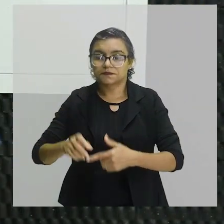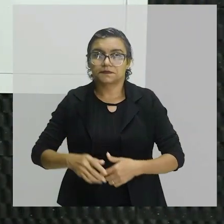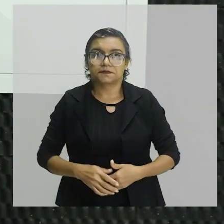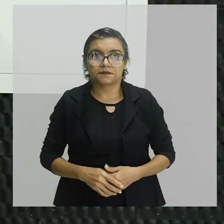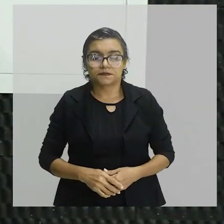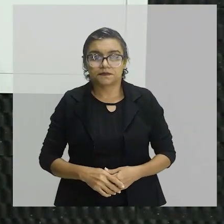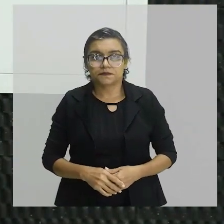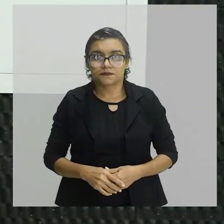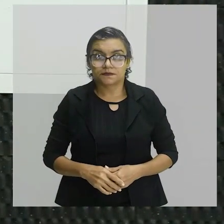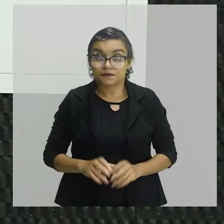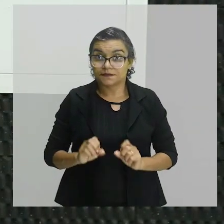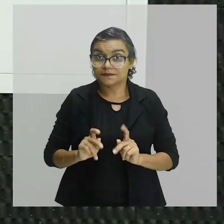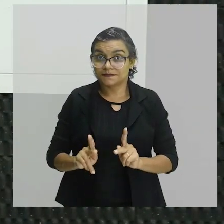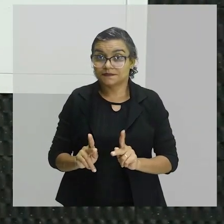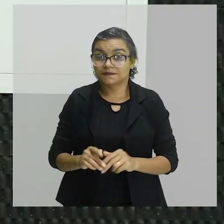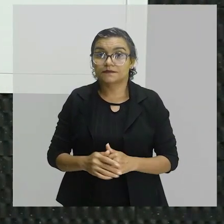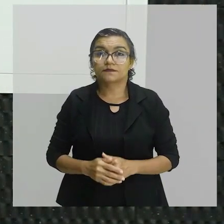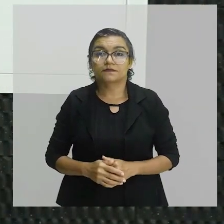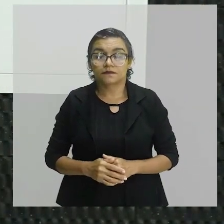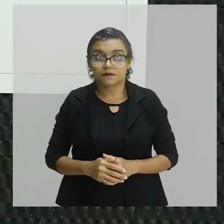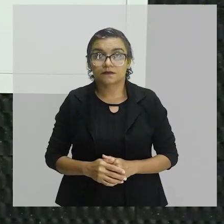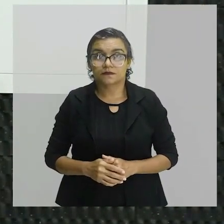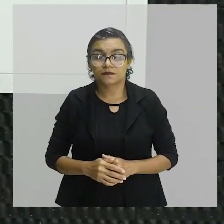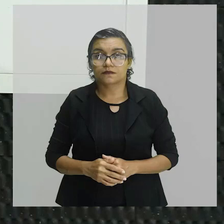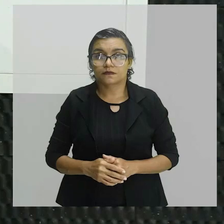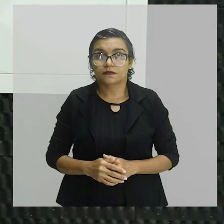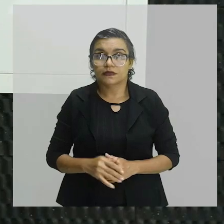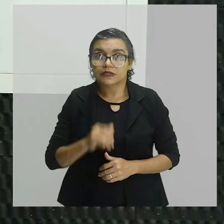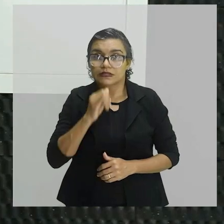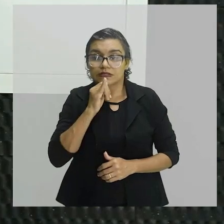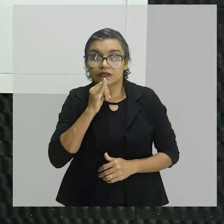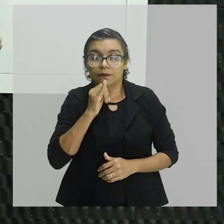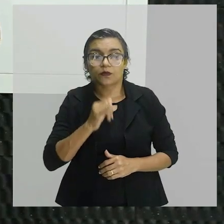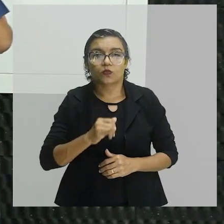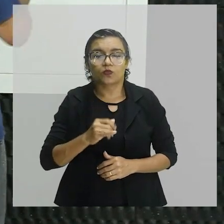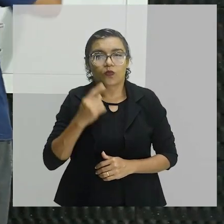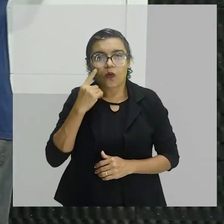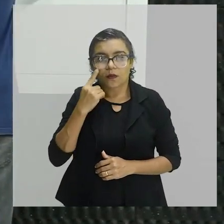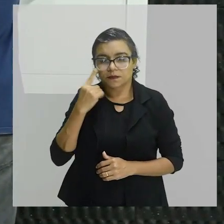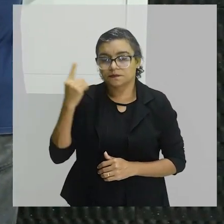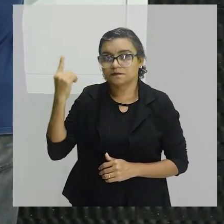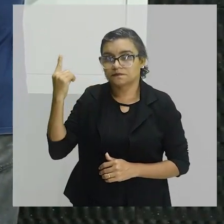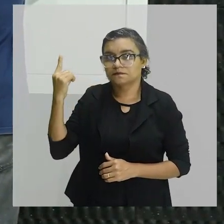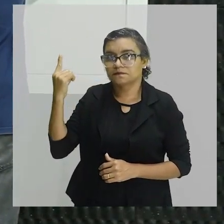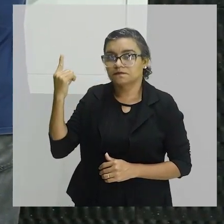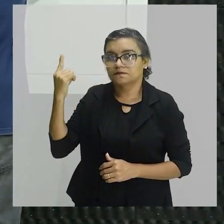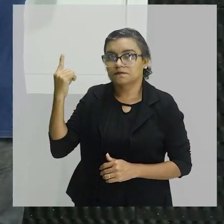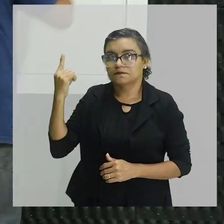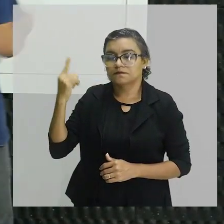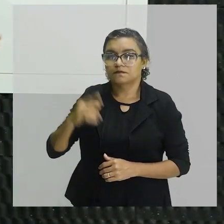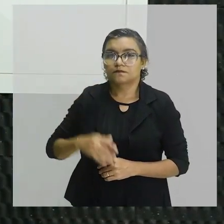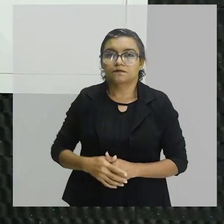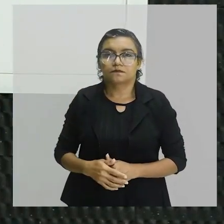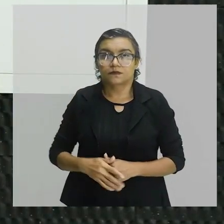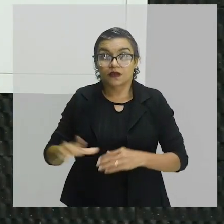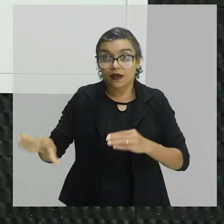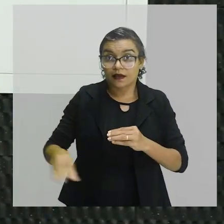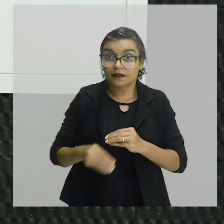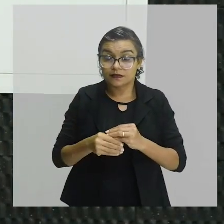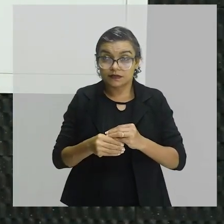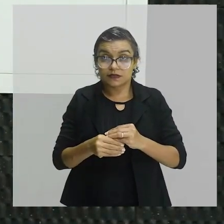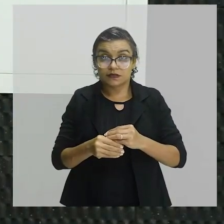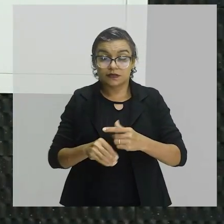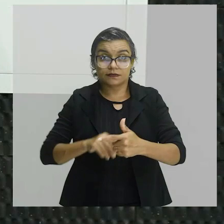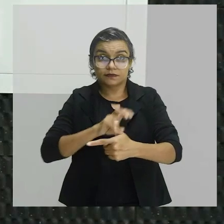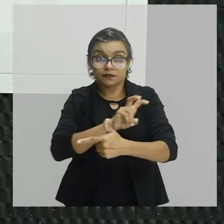0,55. Tá ok? Tem que igualar o número de casas decimais. Então, o que eu faço? Coloco aqui mais 2 zeros